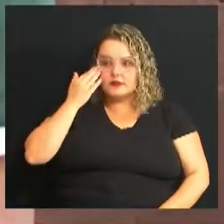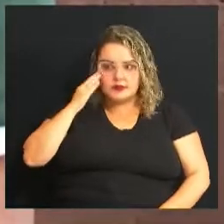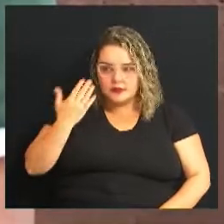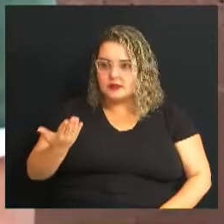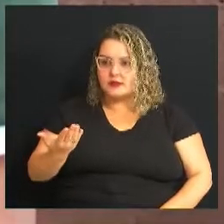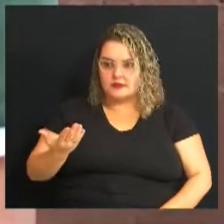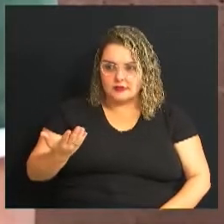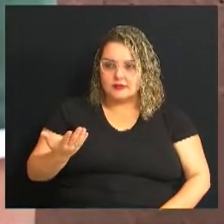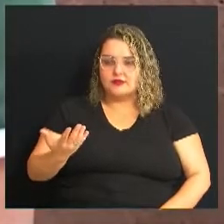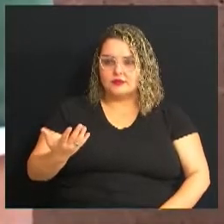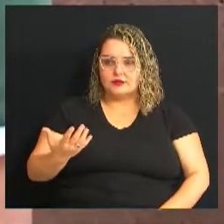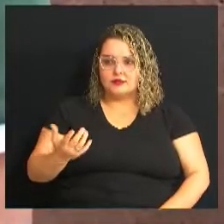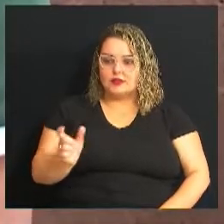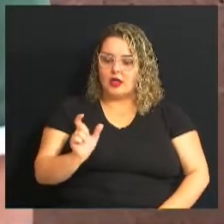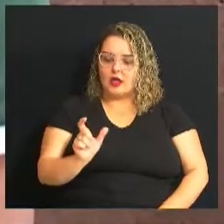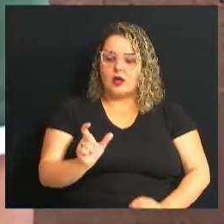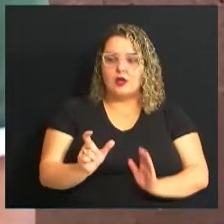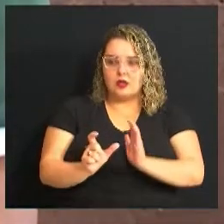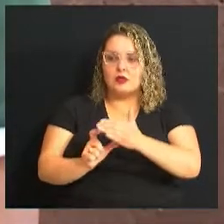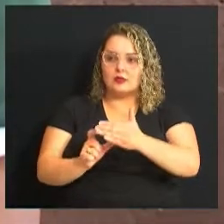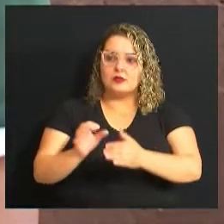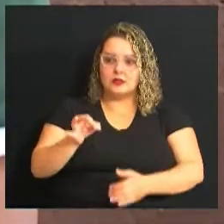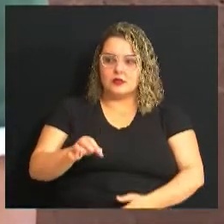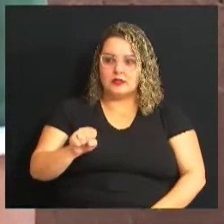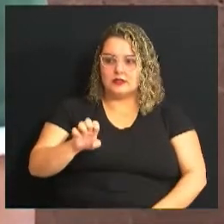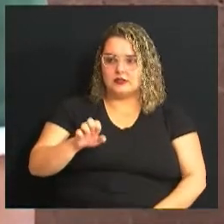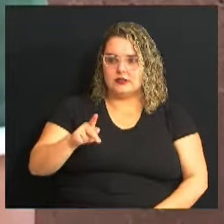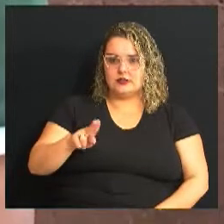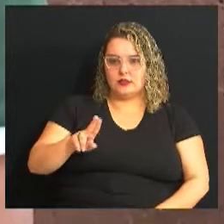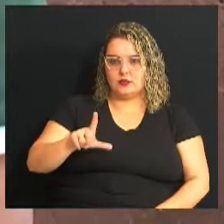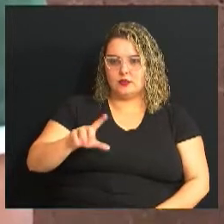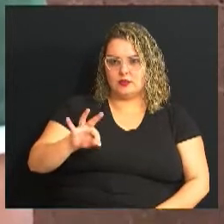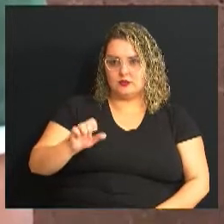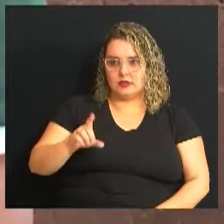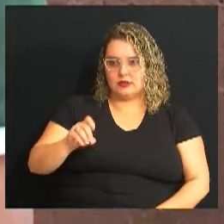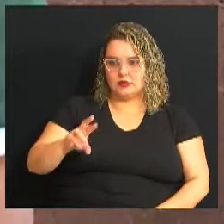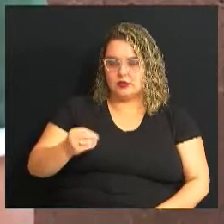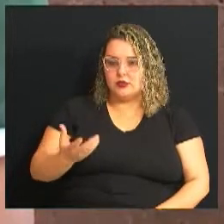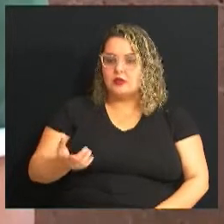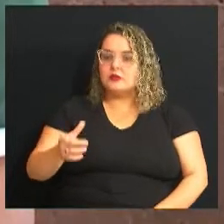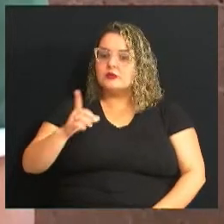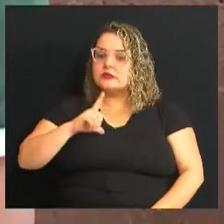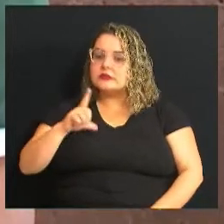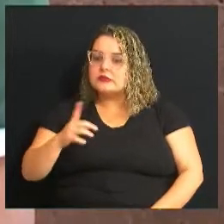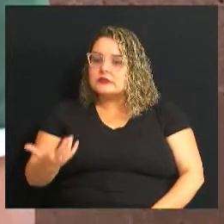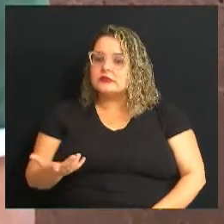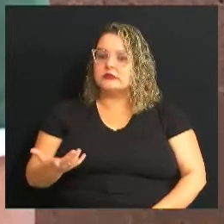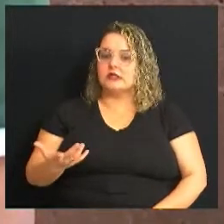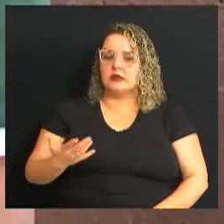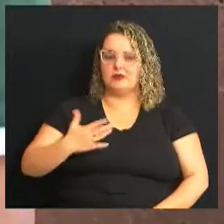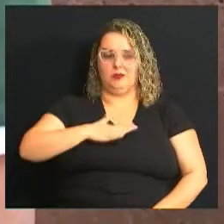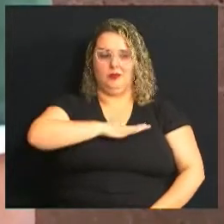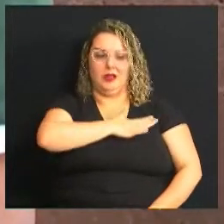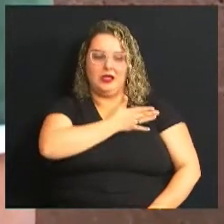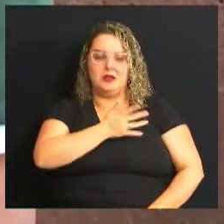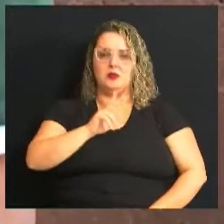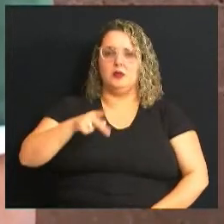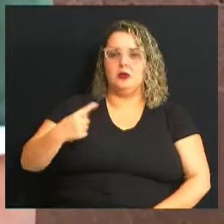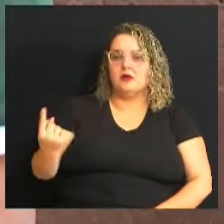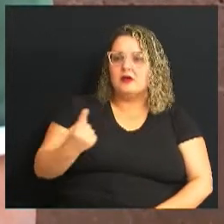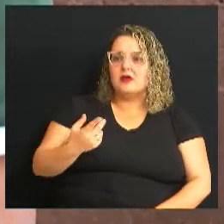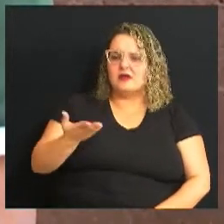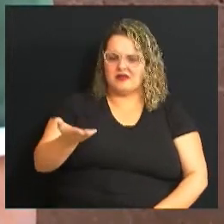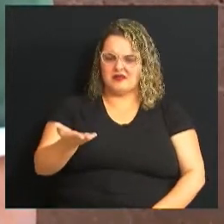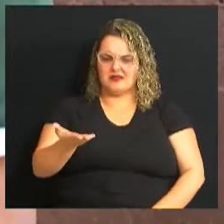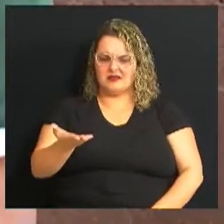que é com o nome sepultador. Você tem, assim, você lida com preconceito quando o pessoal chega e fala, pô, esse